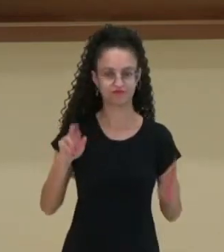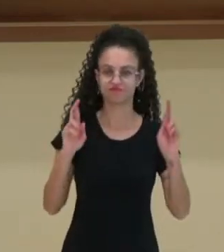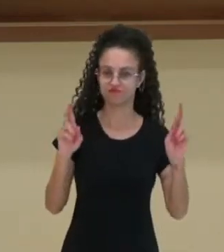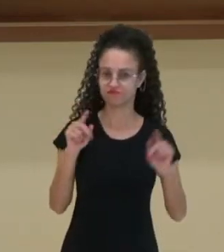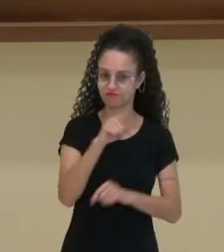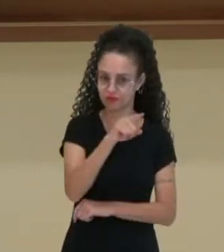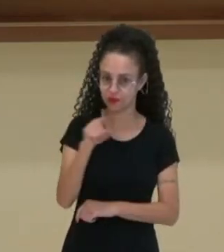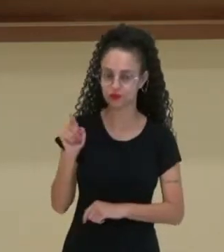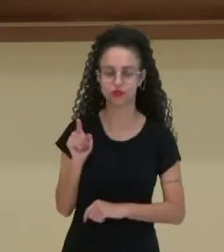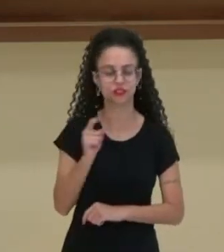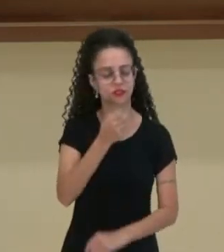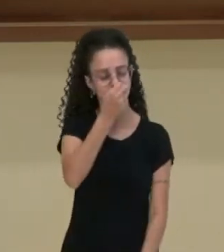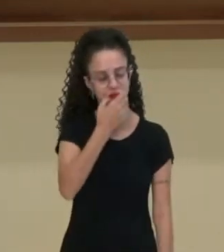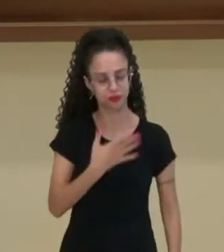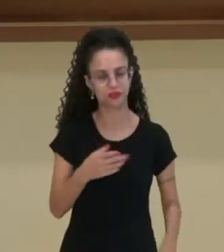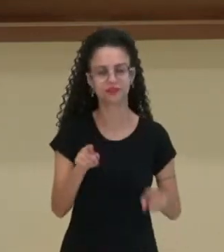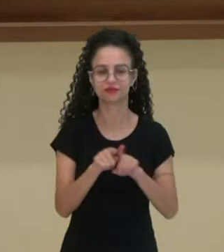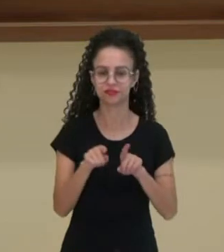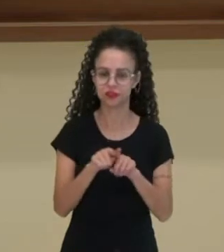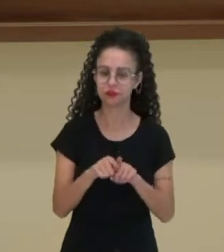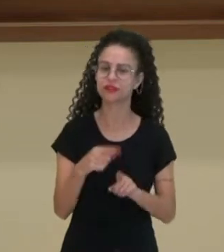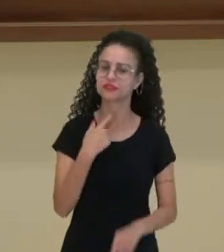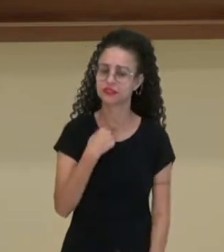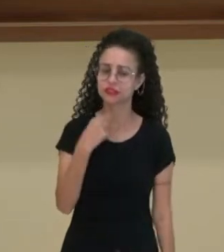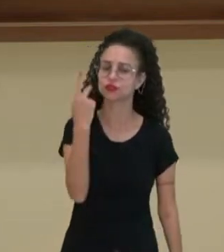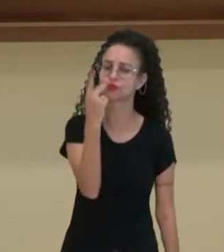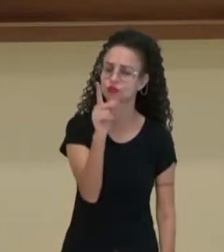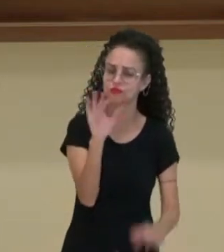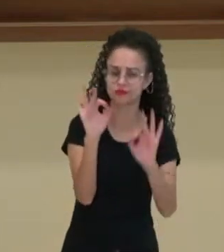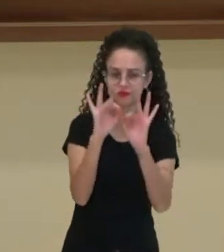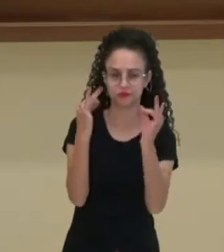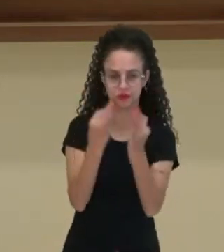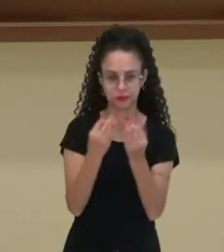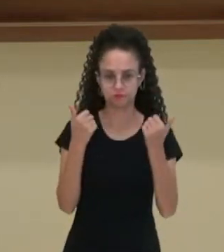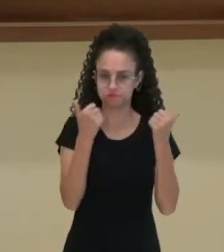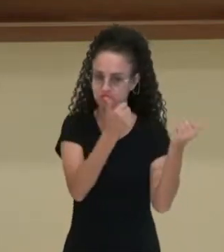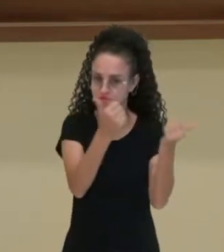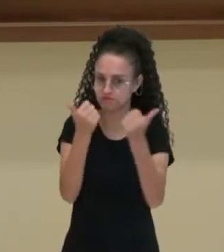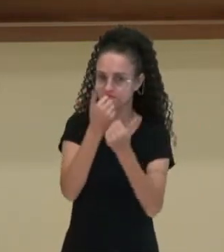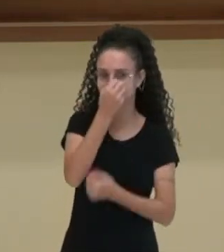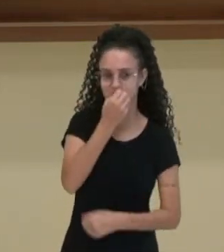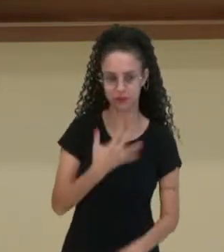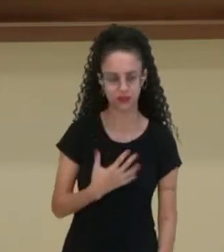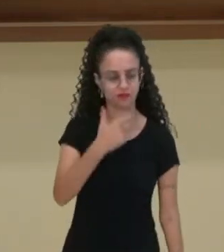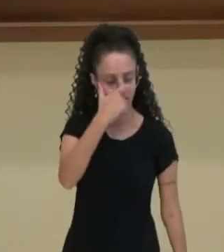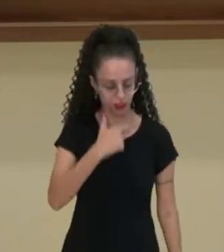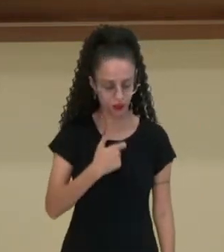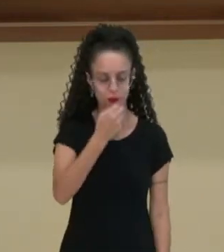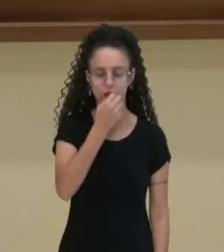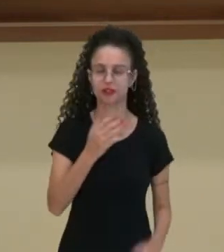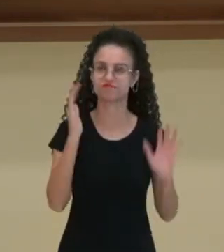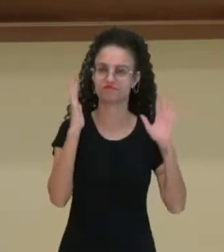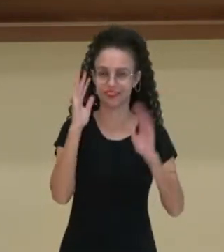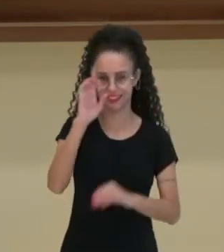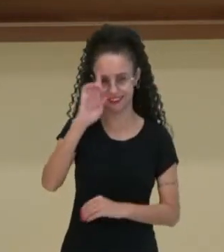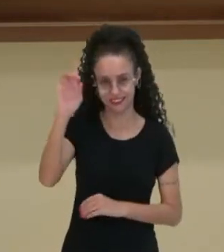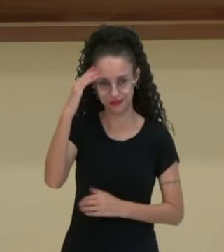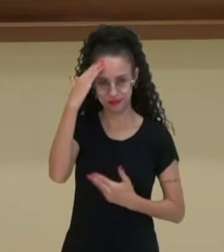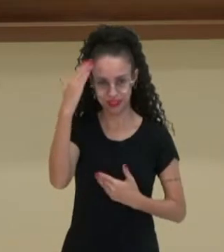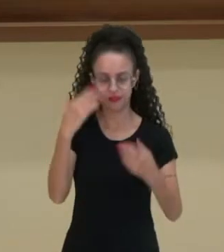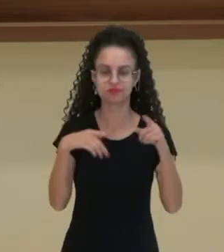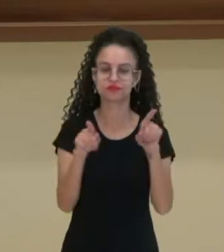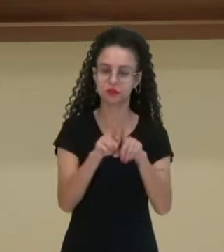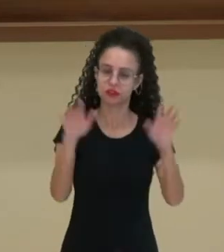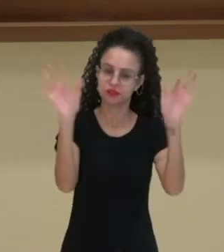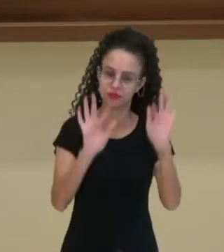esteja muito bem. Também desejo que a sua família esteja muito bem. Eu estou muito bem, graças a Deus. E, claro, feliz